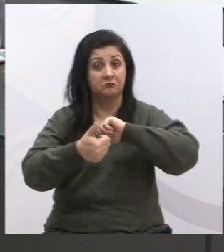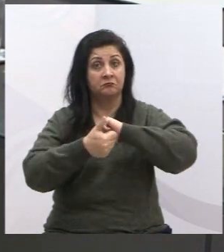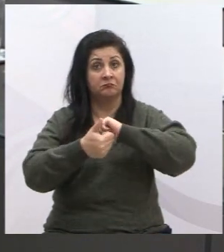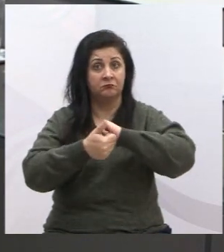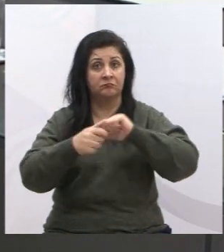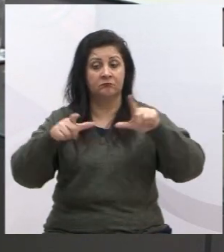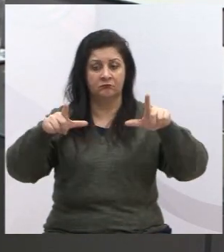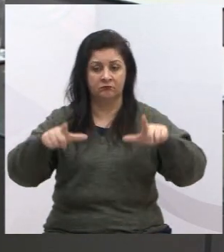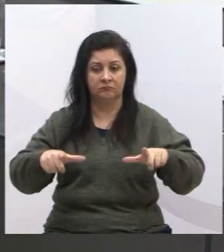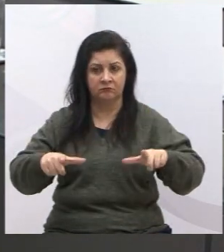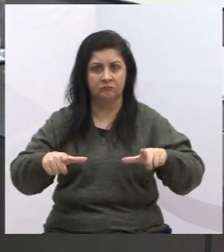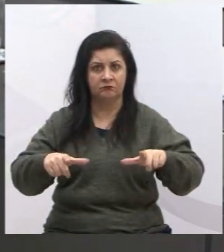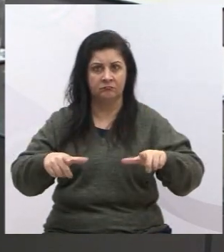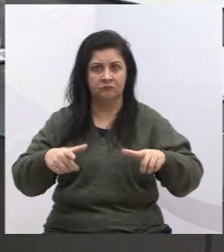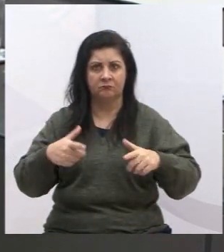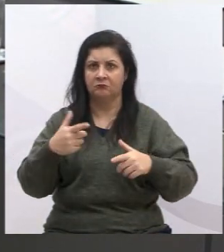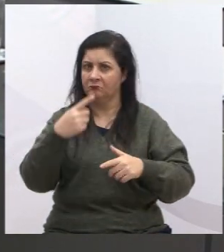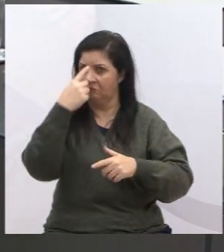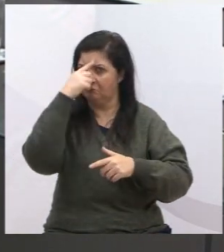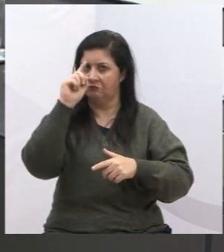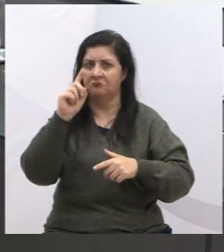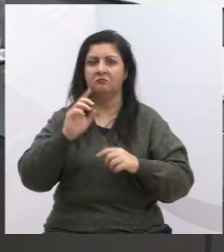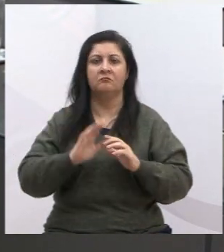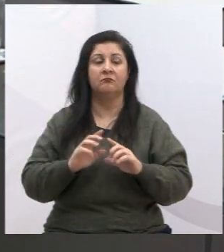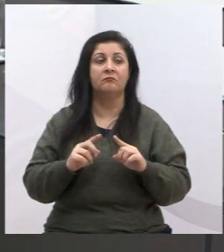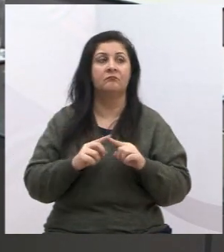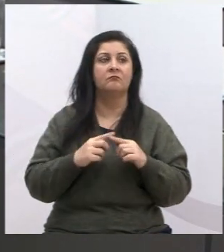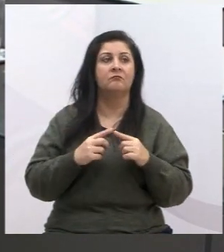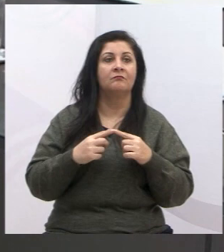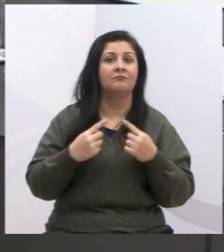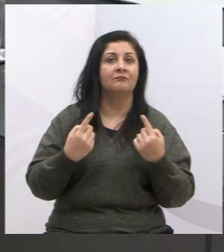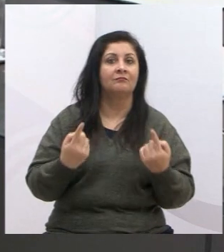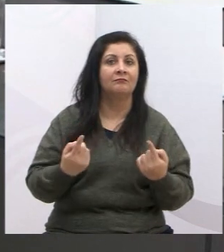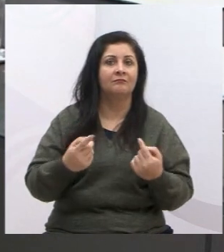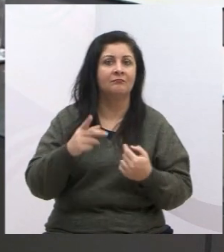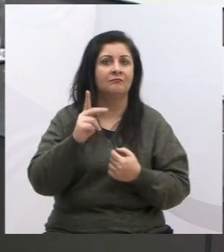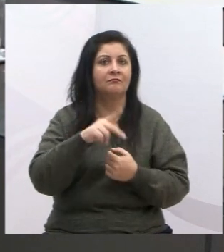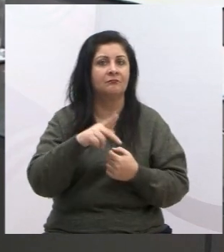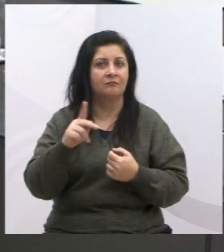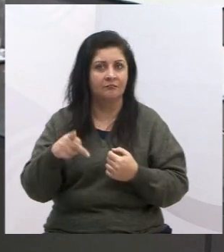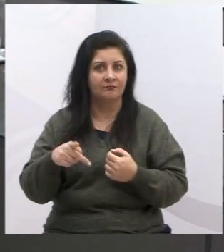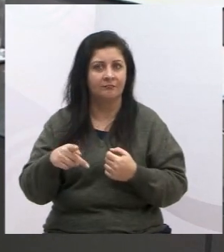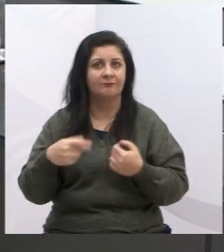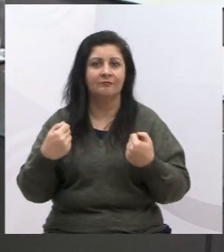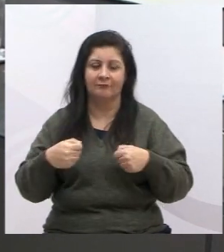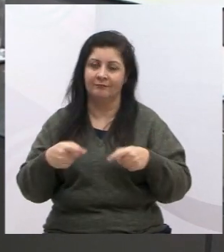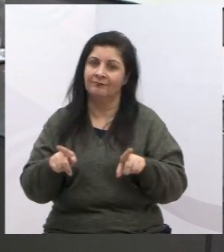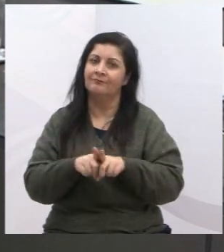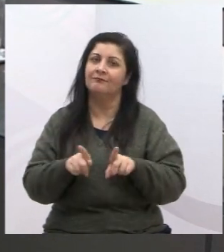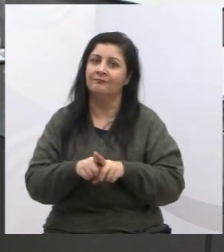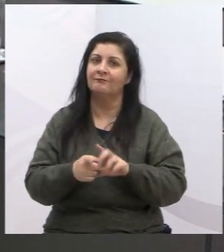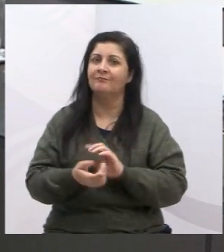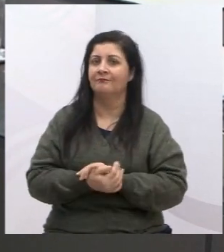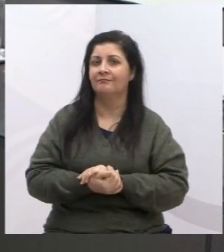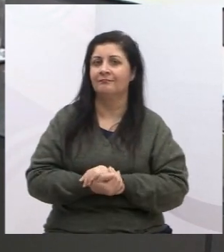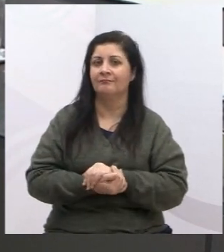espaço físico. Não tenho dúvida que recurso humano nós temos, professores de muita qualidade para desenvolver esse trabalho com nossas crianças.